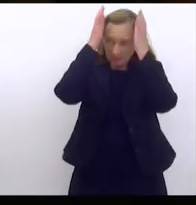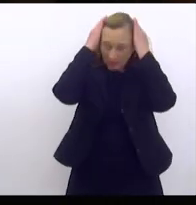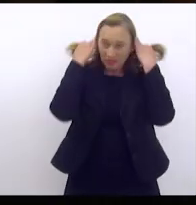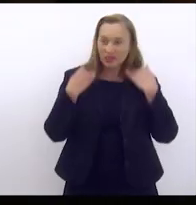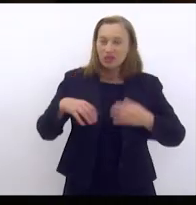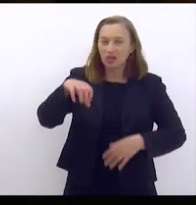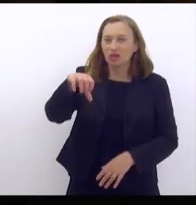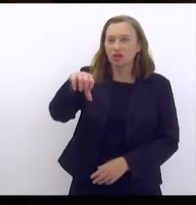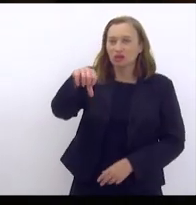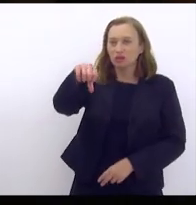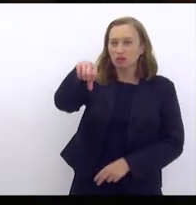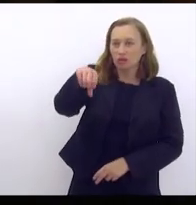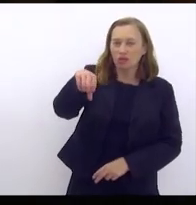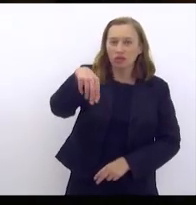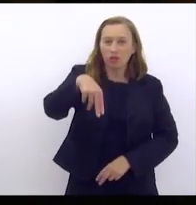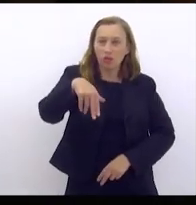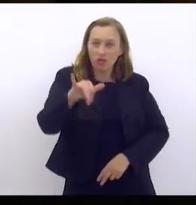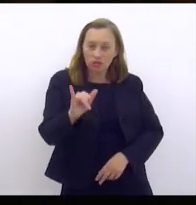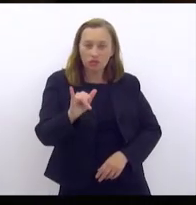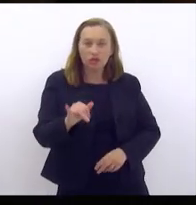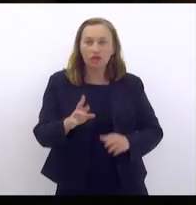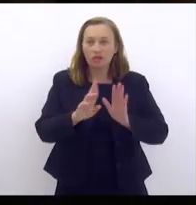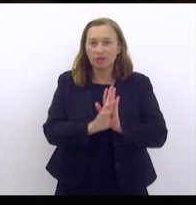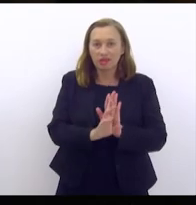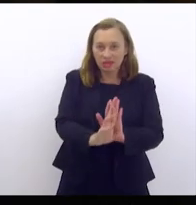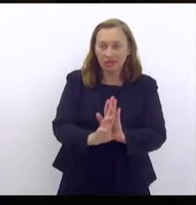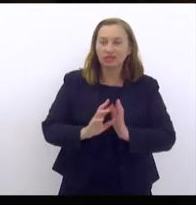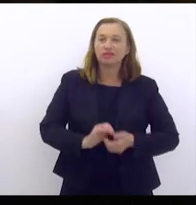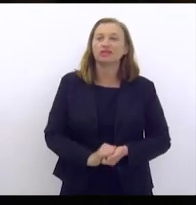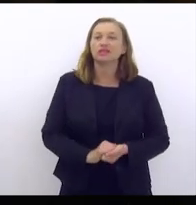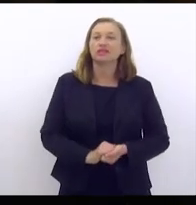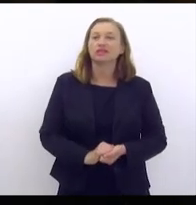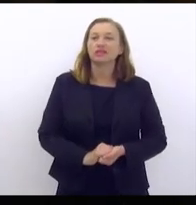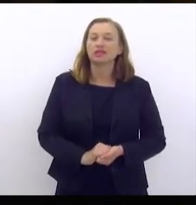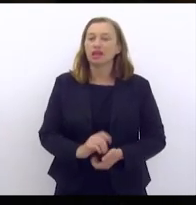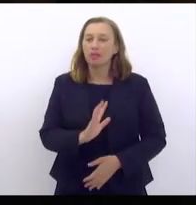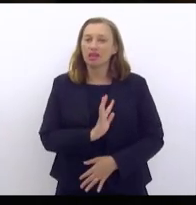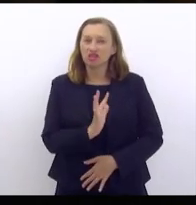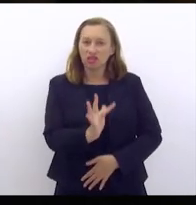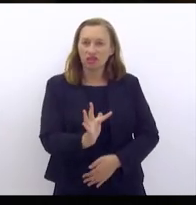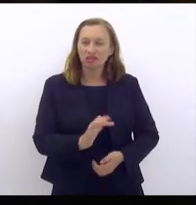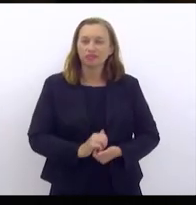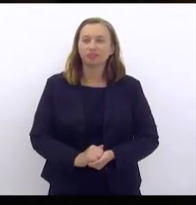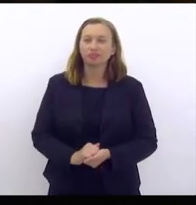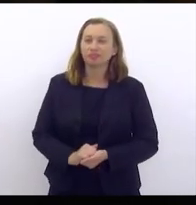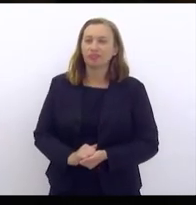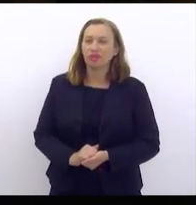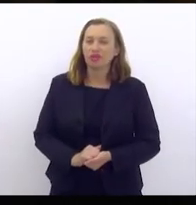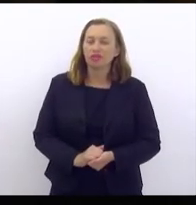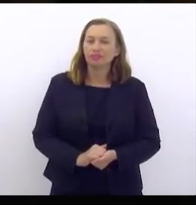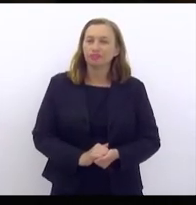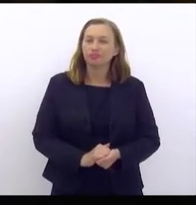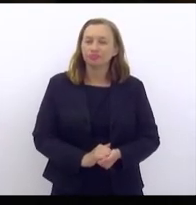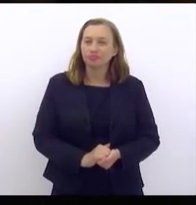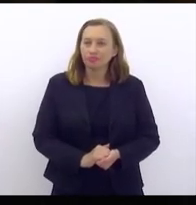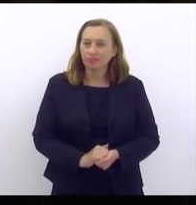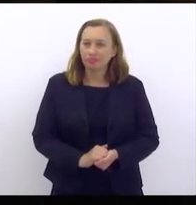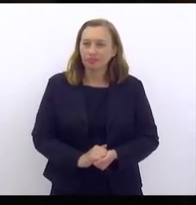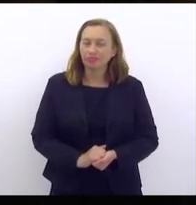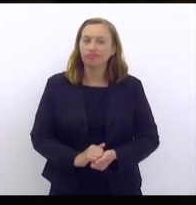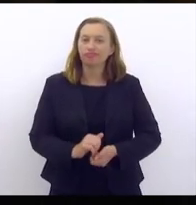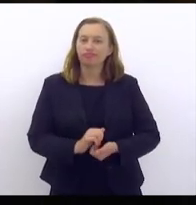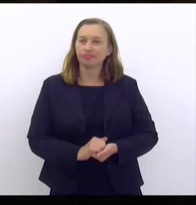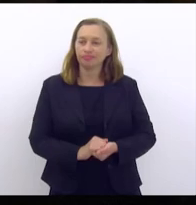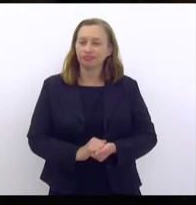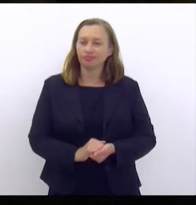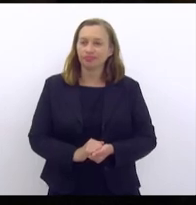Nova Iguaçu e toda a Baixada Fluminense, com umas pontas também na capital.